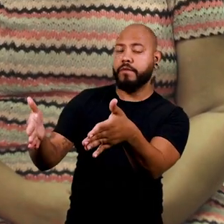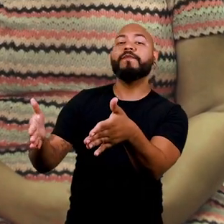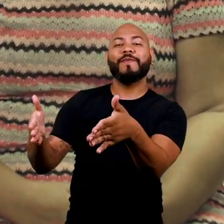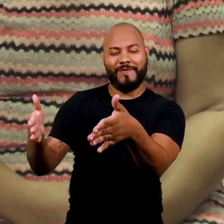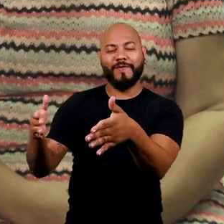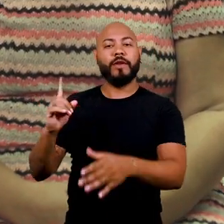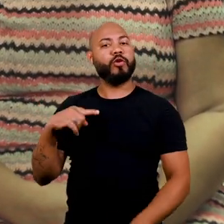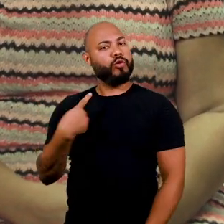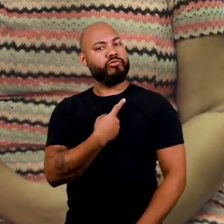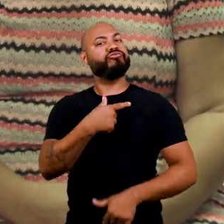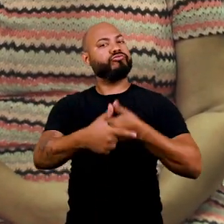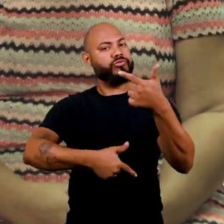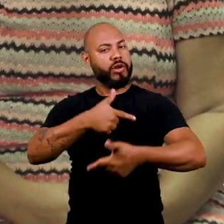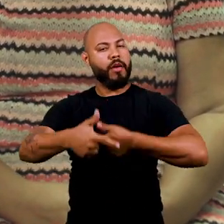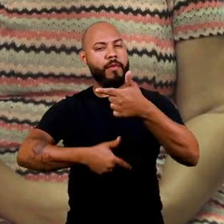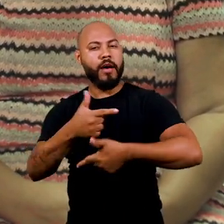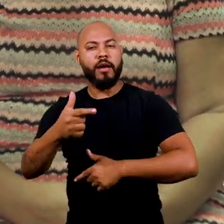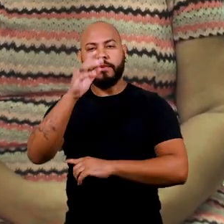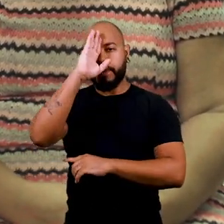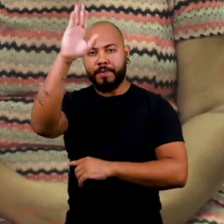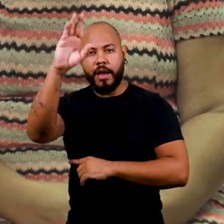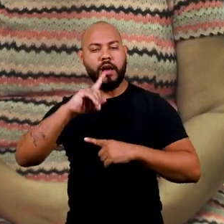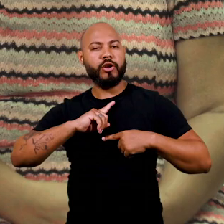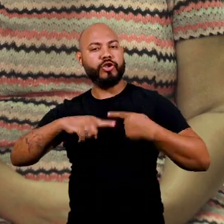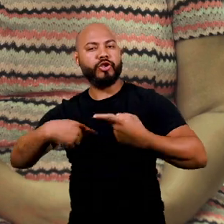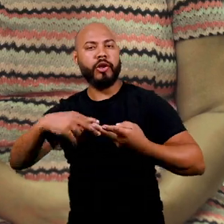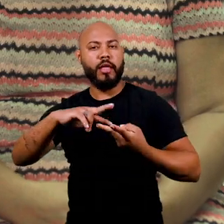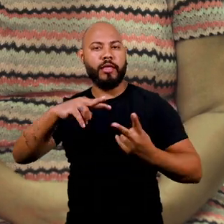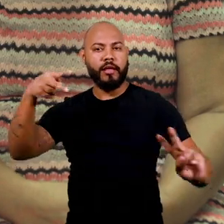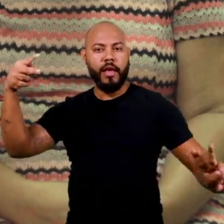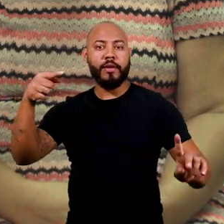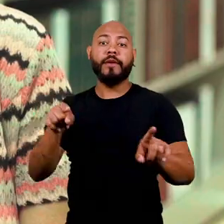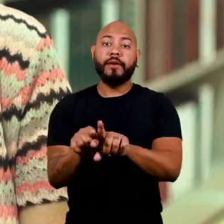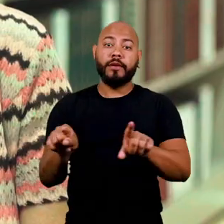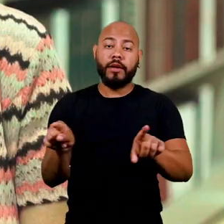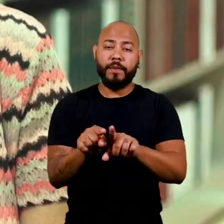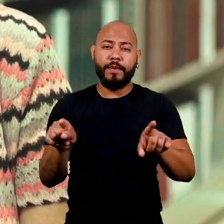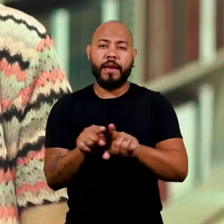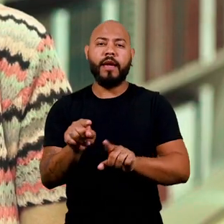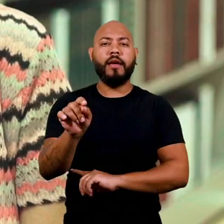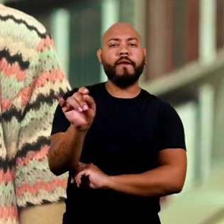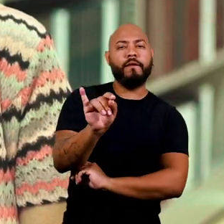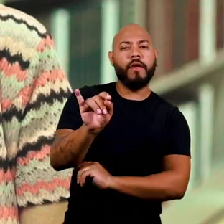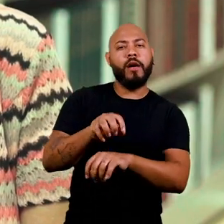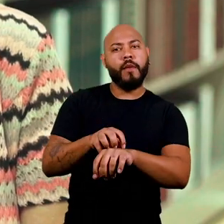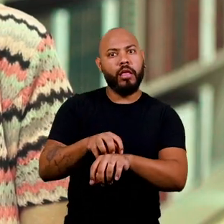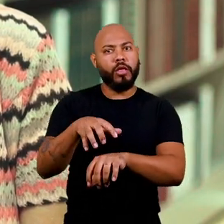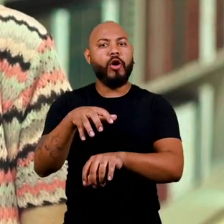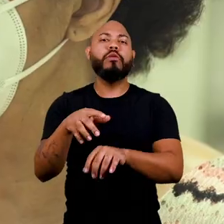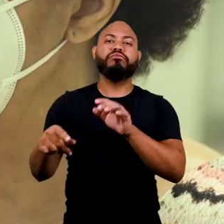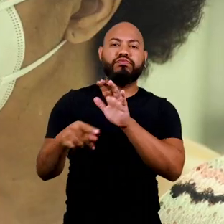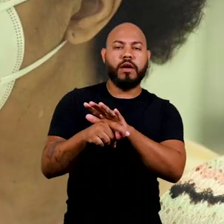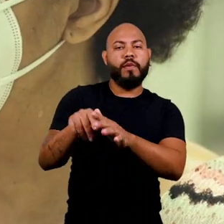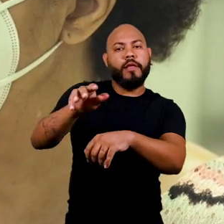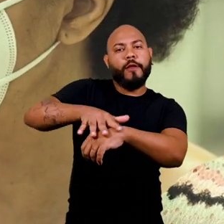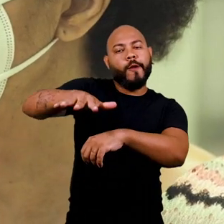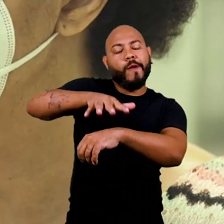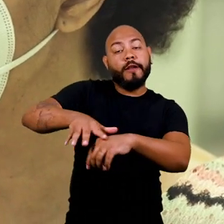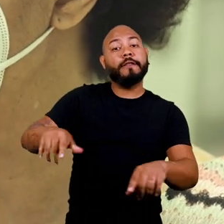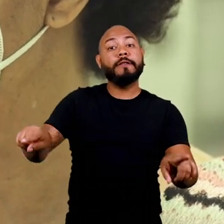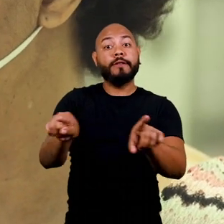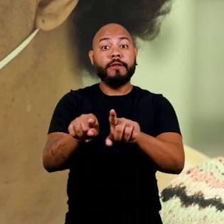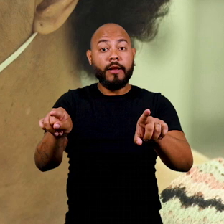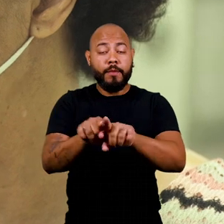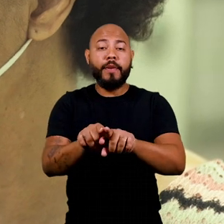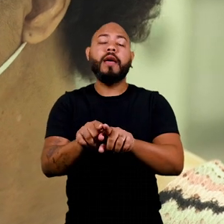Nós trabalhamos com aspectos genéticos da doença, aspectos inflamatórios da doença e também